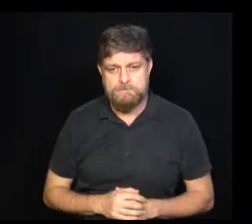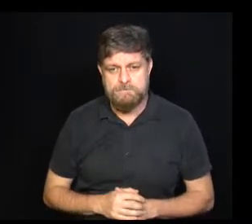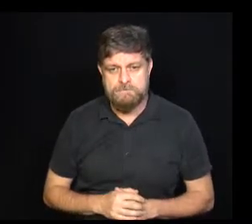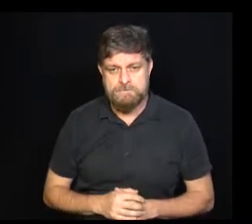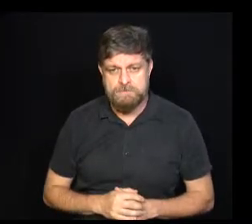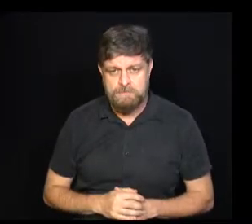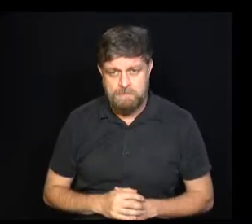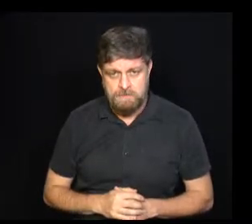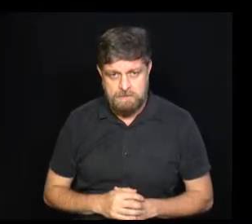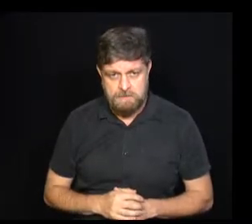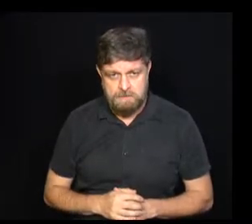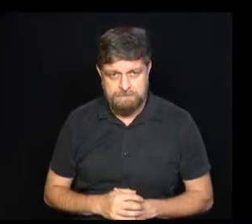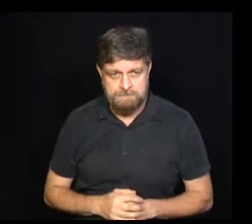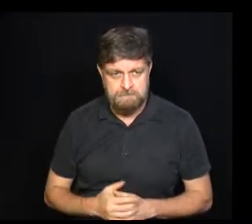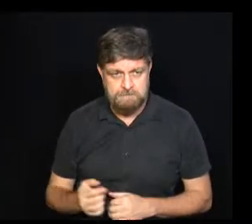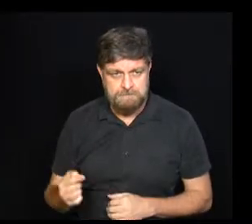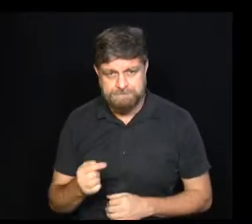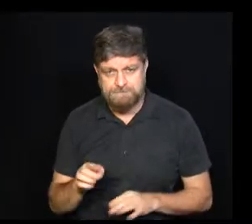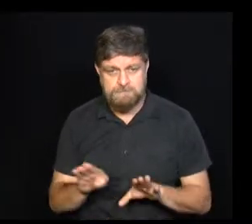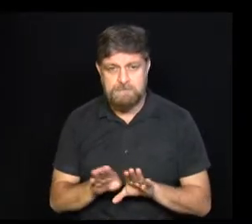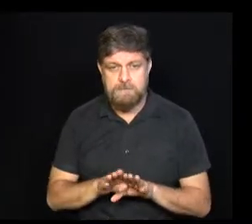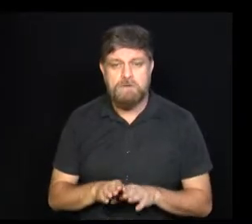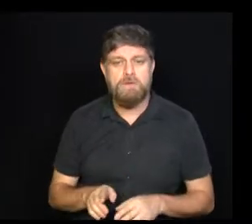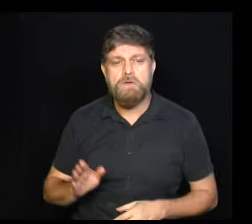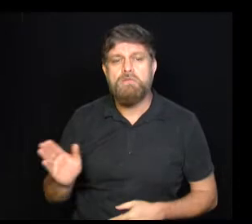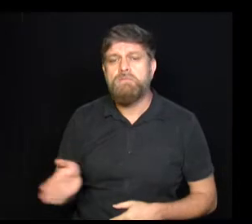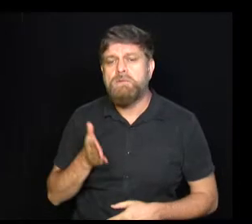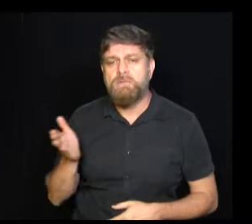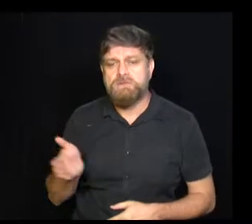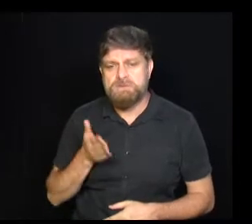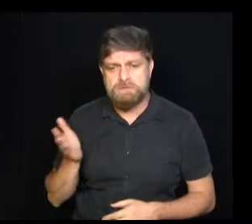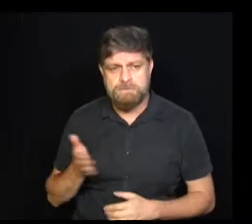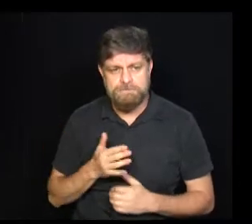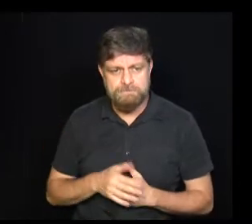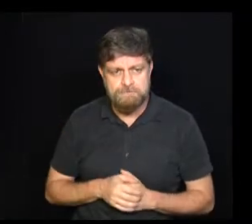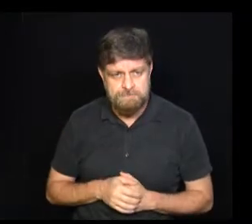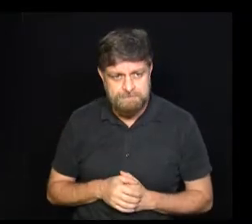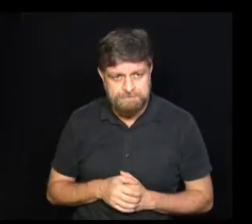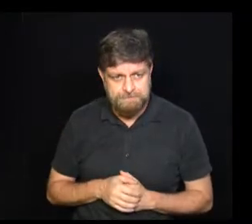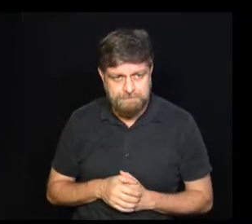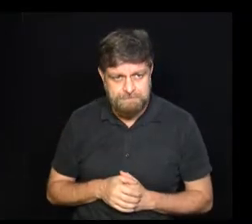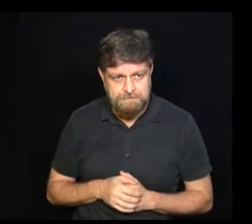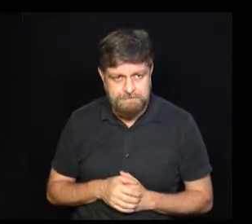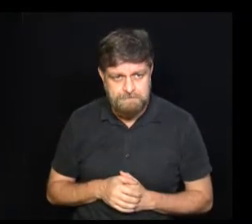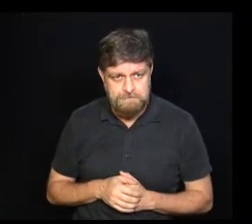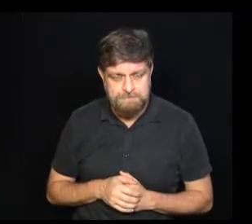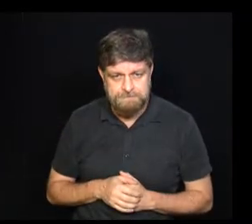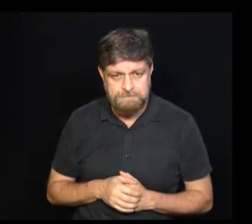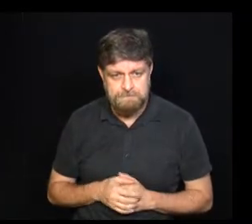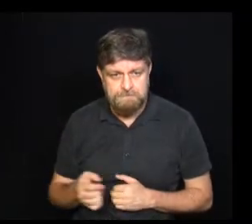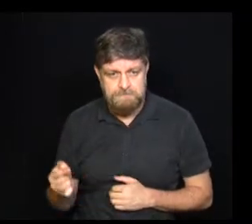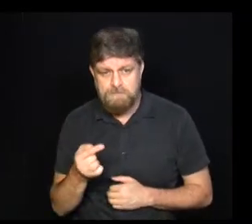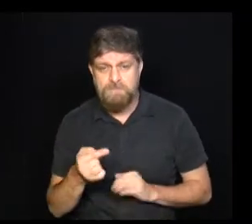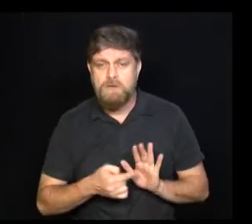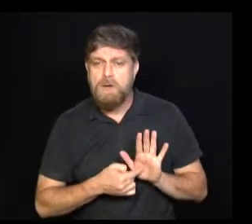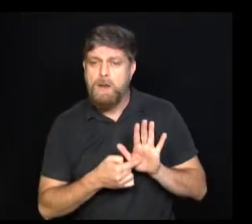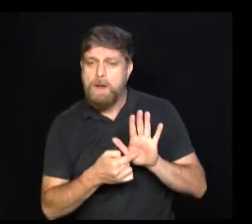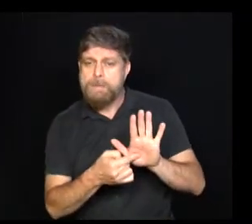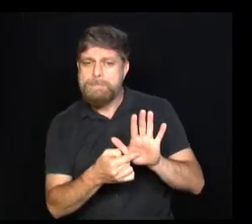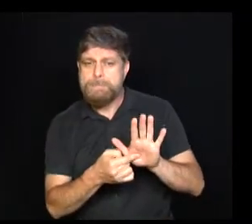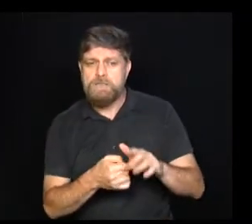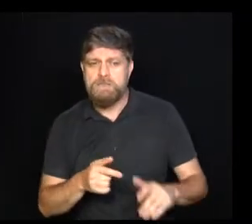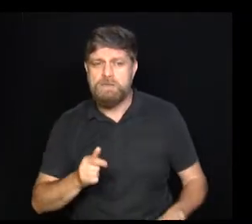Aqui é a operação em campo. Pode passar, Laís? Pode passar mais um. Ali aparece aquela